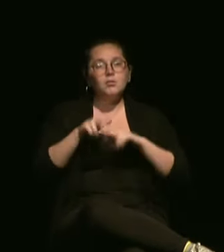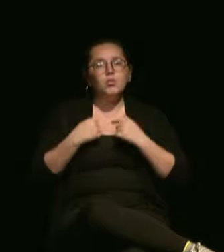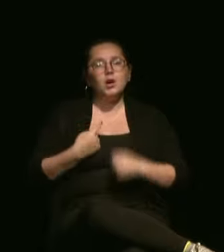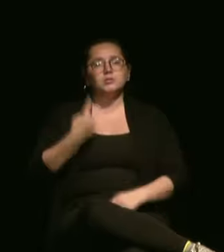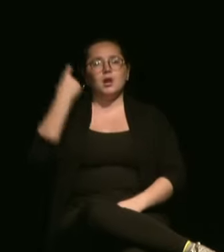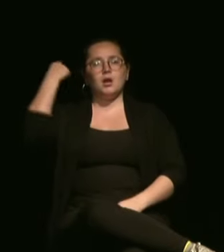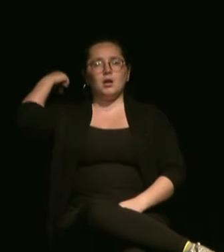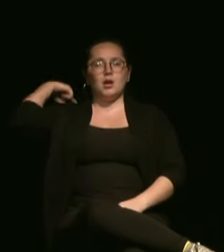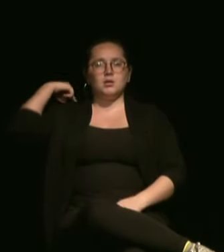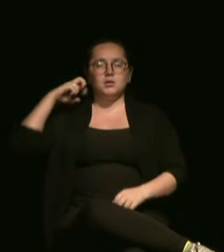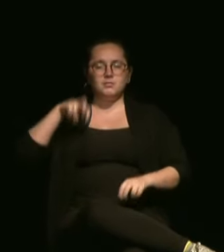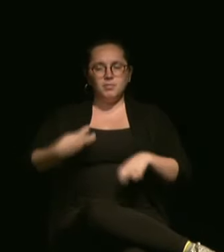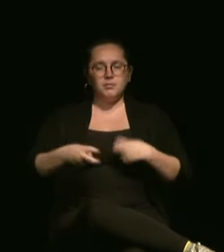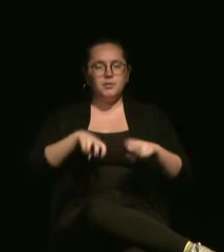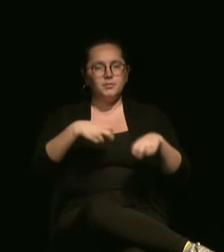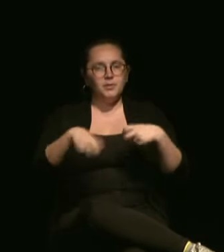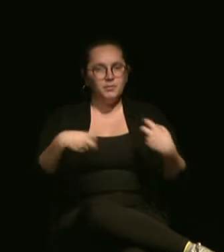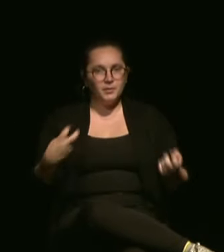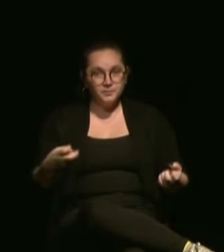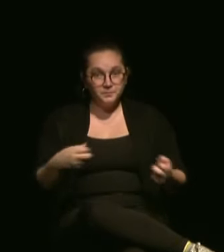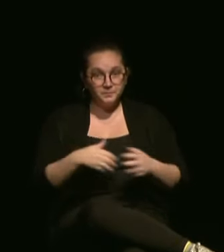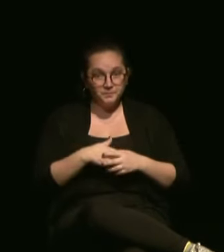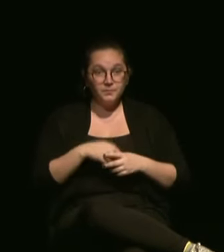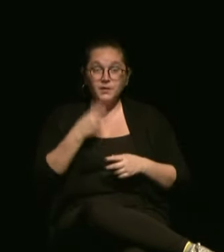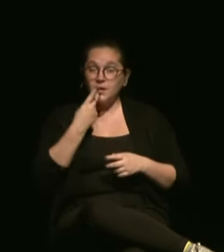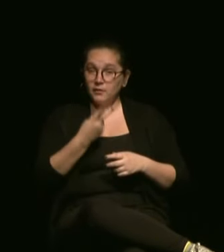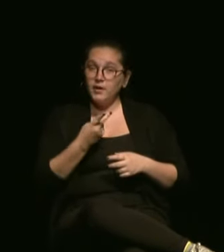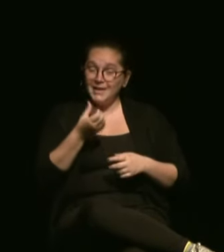estão aqui ao meu lado. O Lanzmann